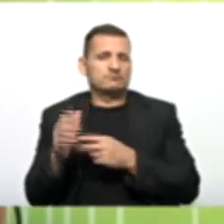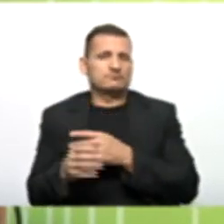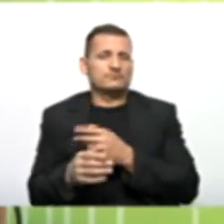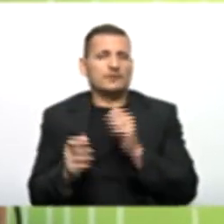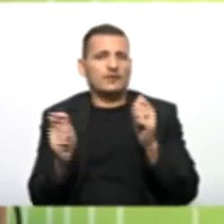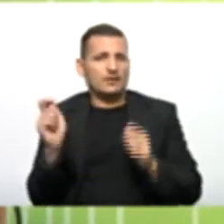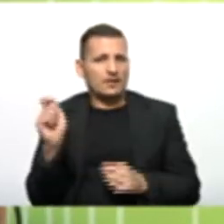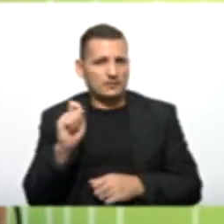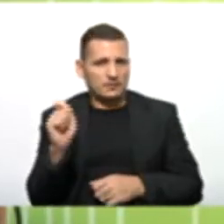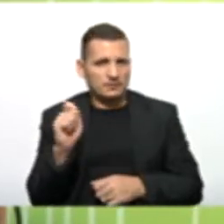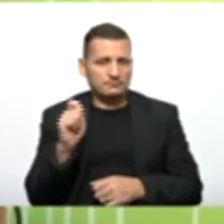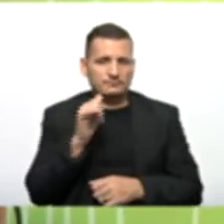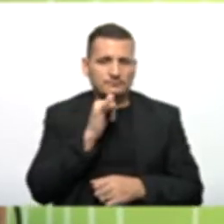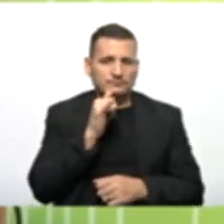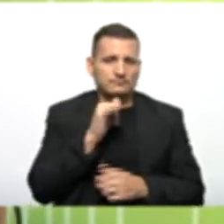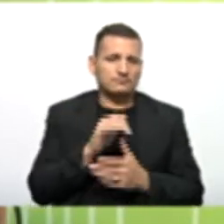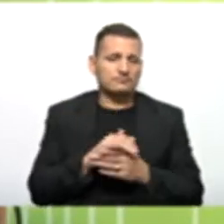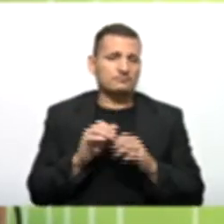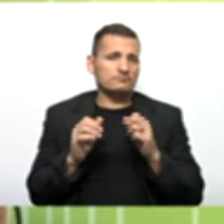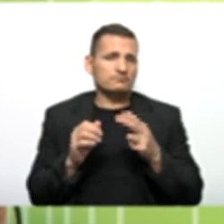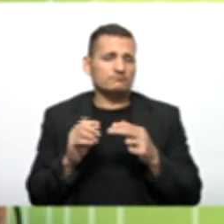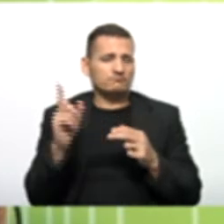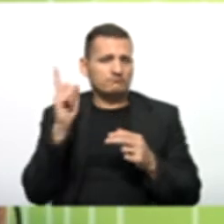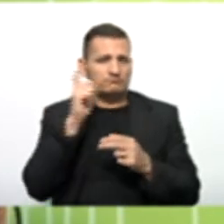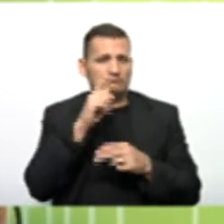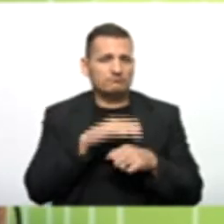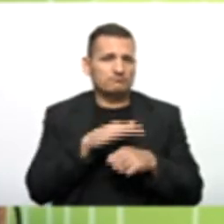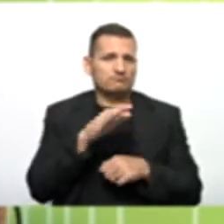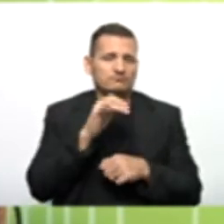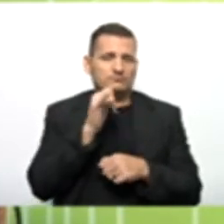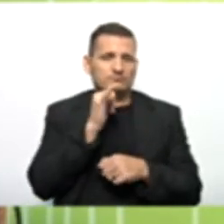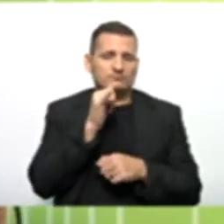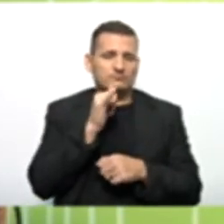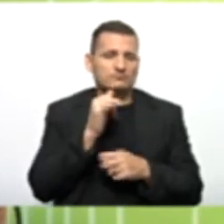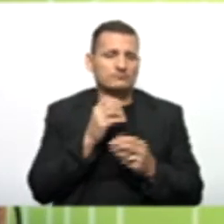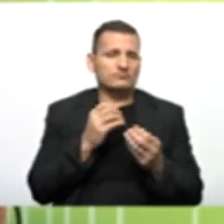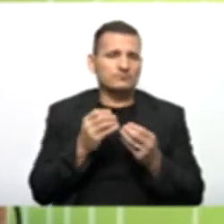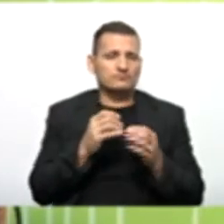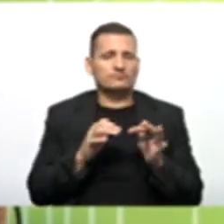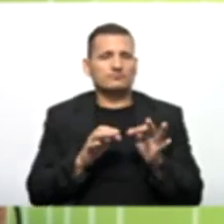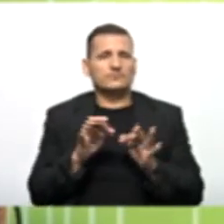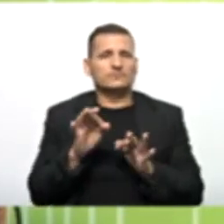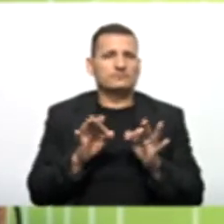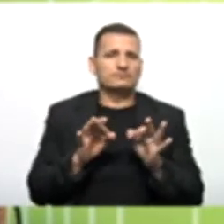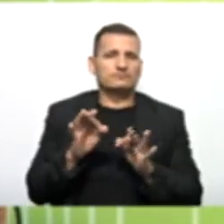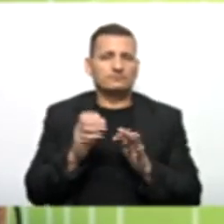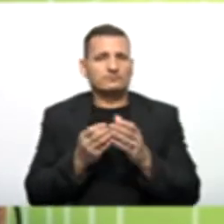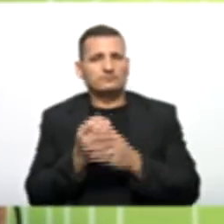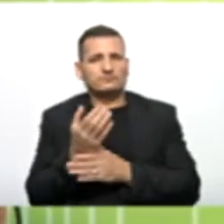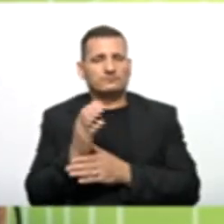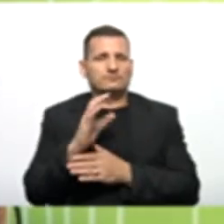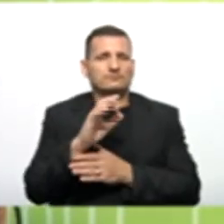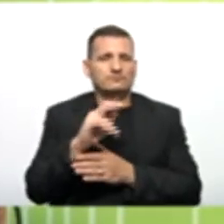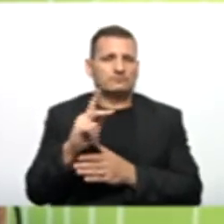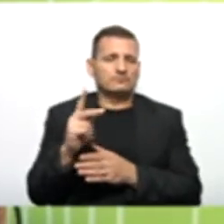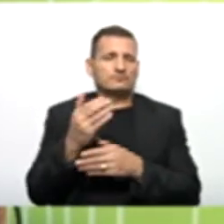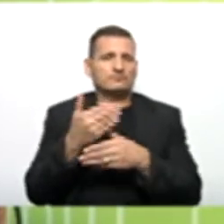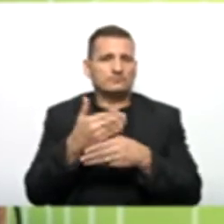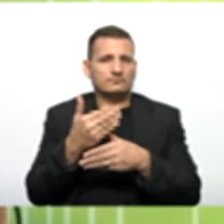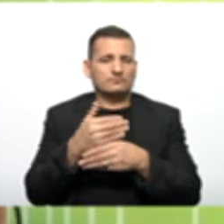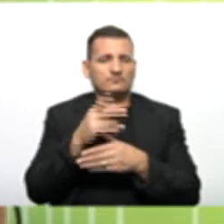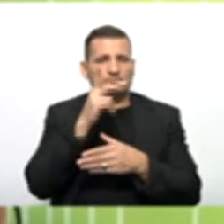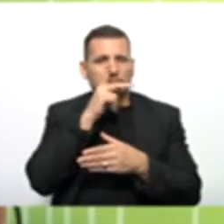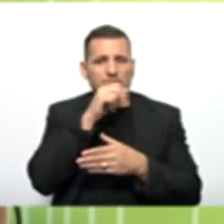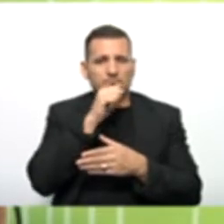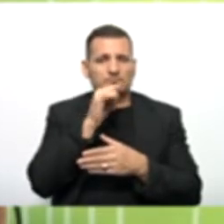podem ser de complexidade bem maior, né? Como que a gente vai planejar aí criar uma cooperativa de táxi aqui na cidade de Porto Velho,